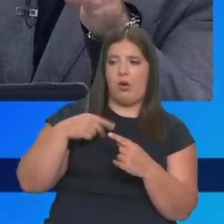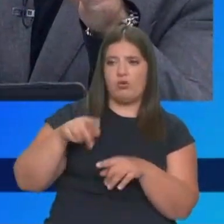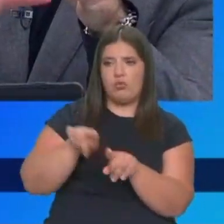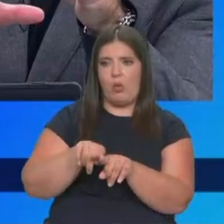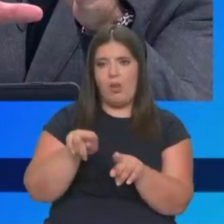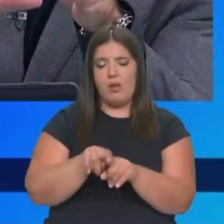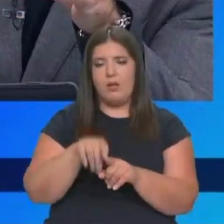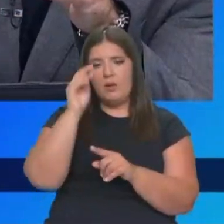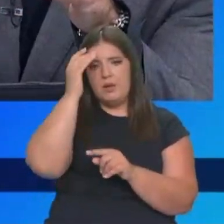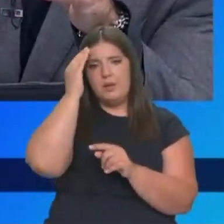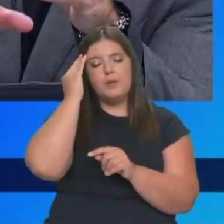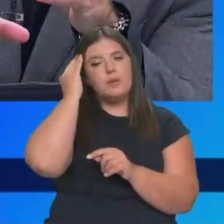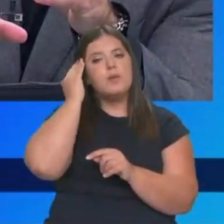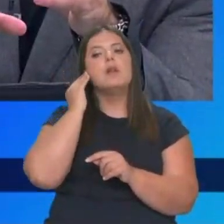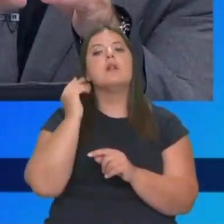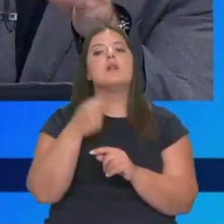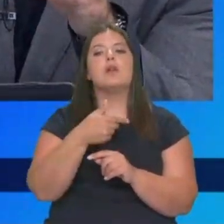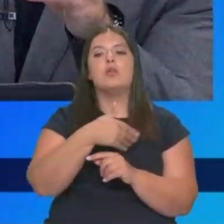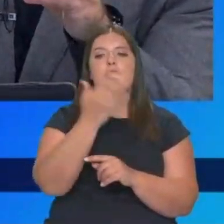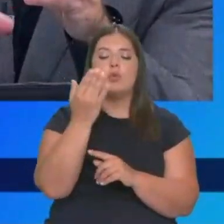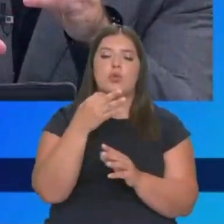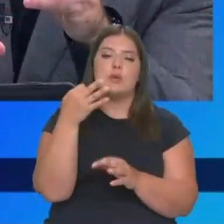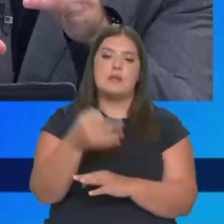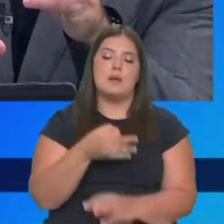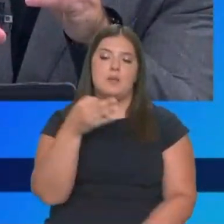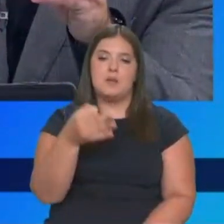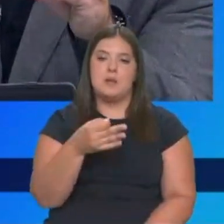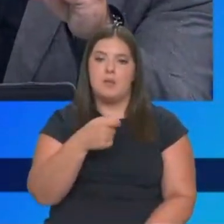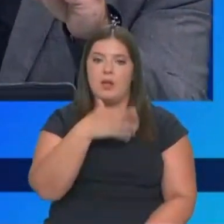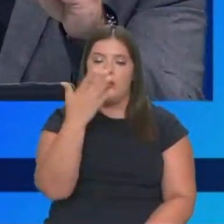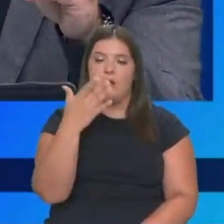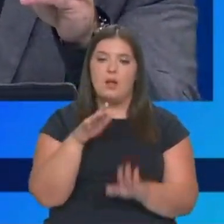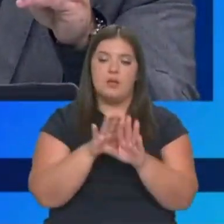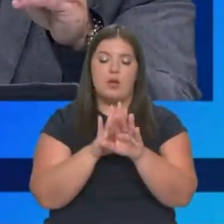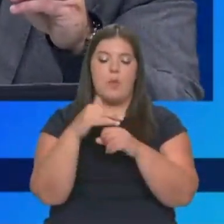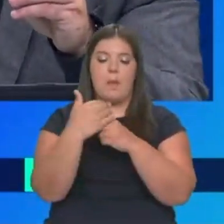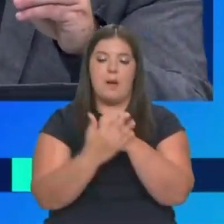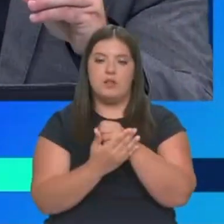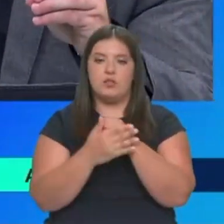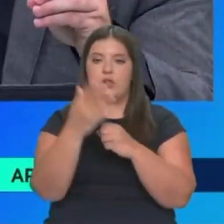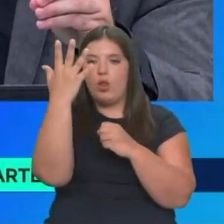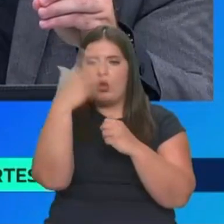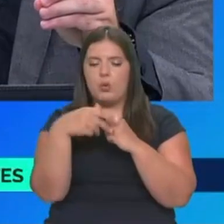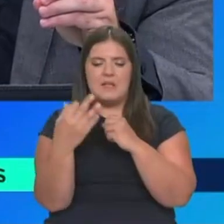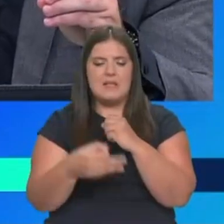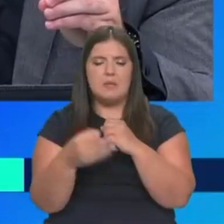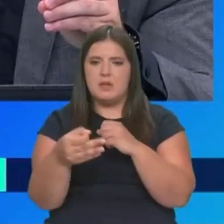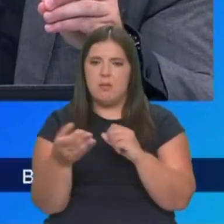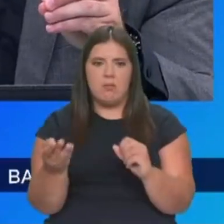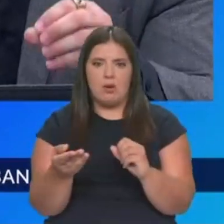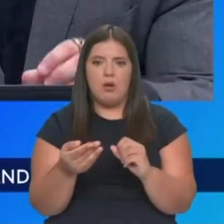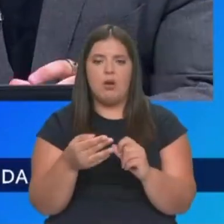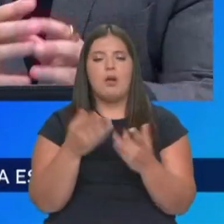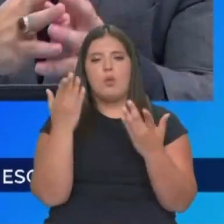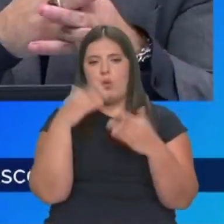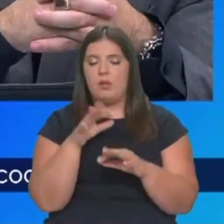tem um hemisfério diurno, sempre de dia, e tem um hemisfério sempre de noite,